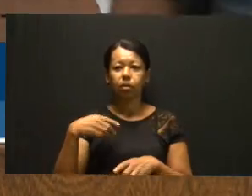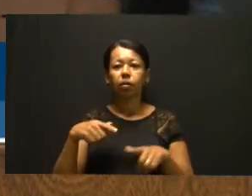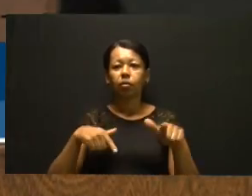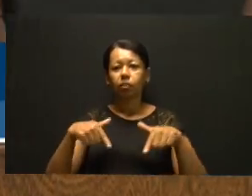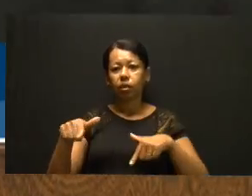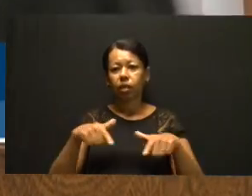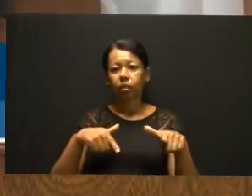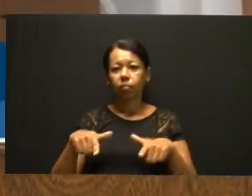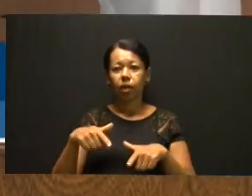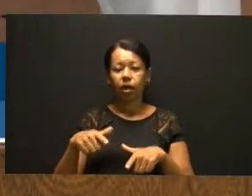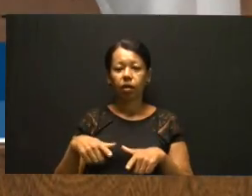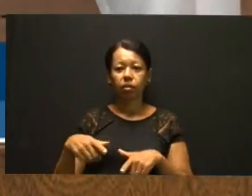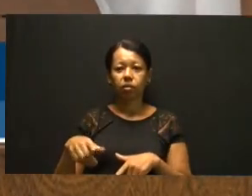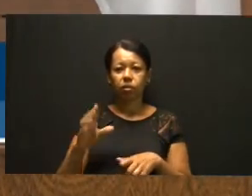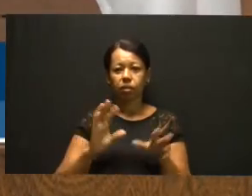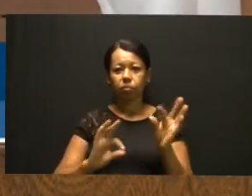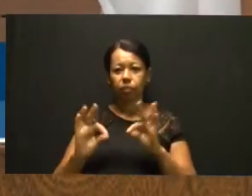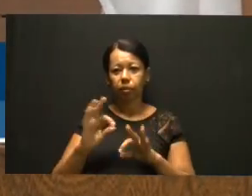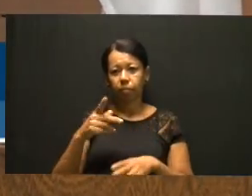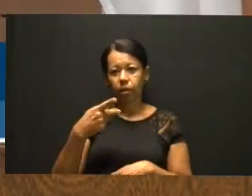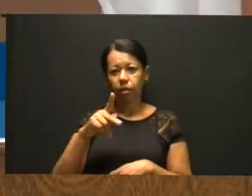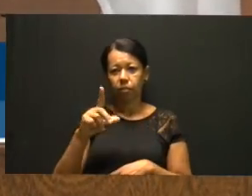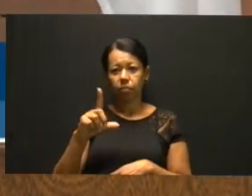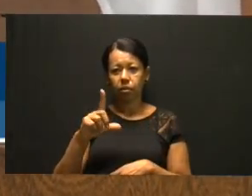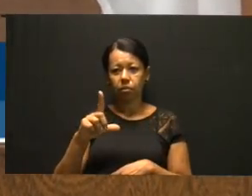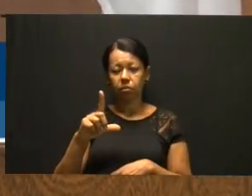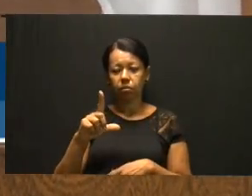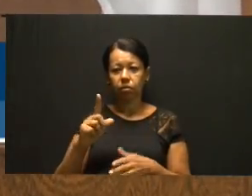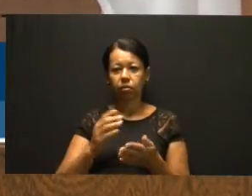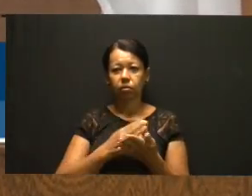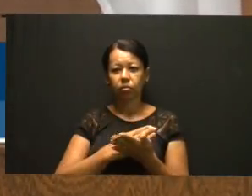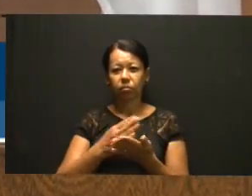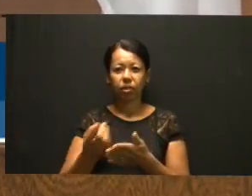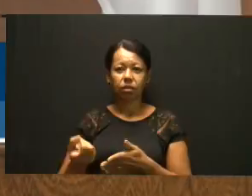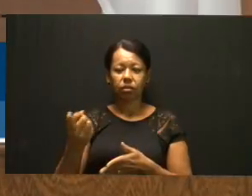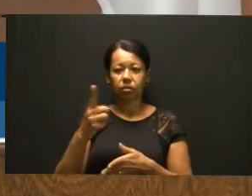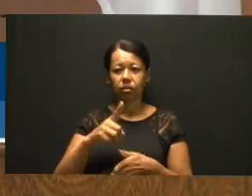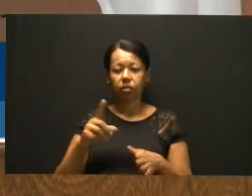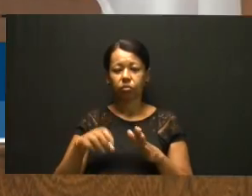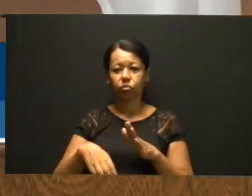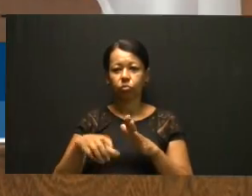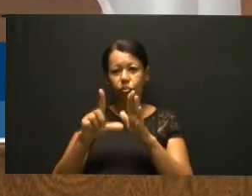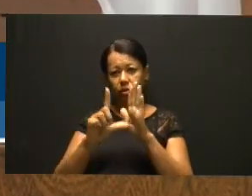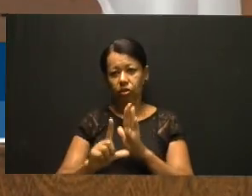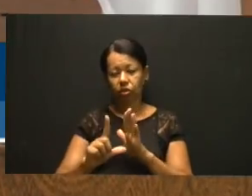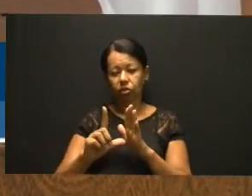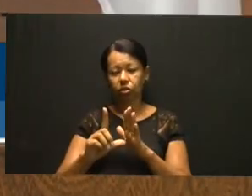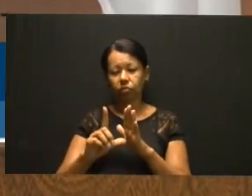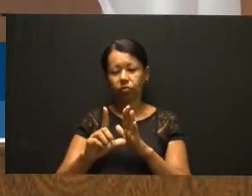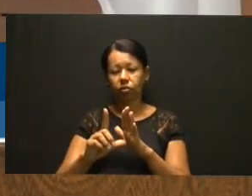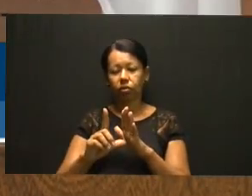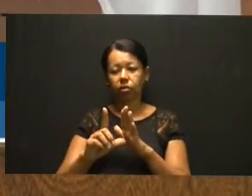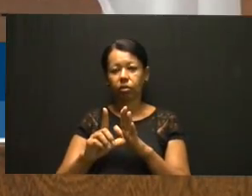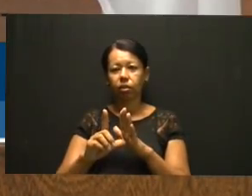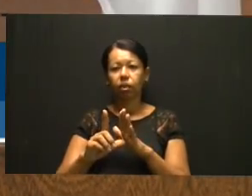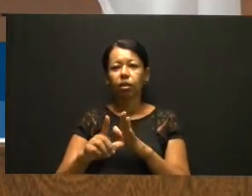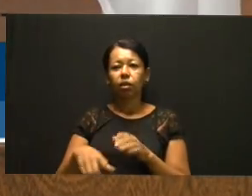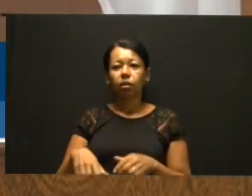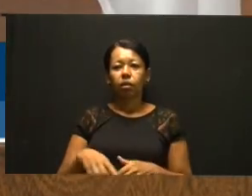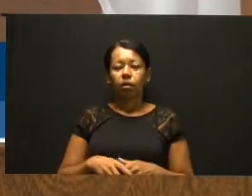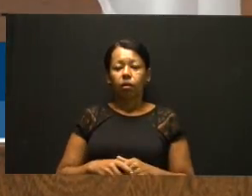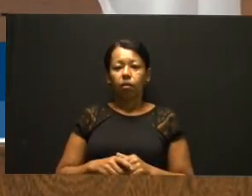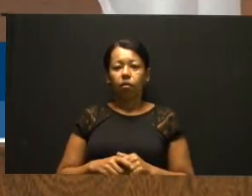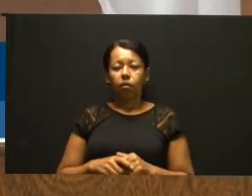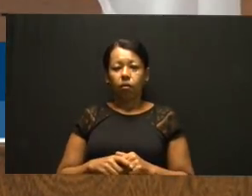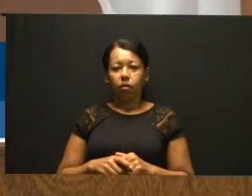A iniciativa se adequa aos pressupostos de origem do legislativo e encontra-se redigida em regulares